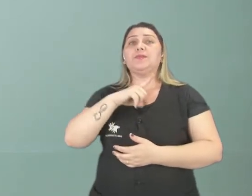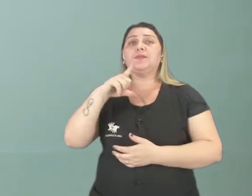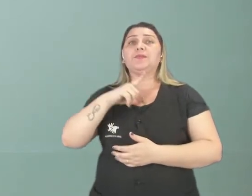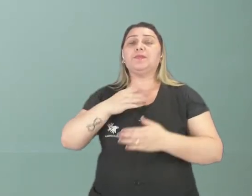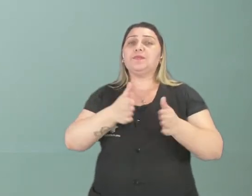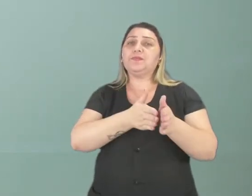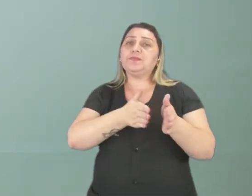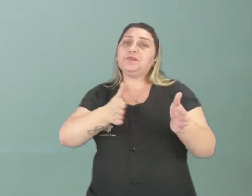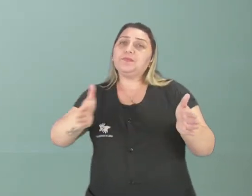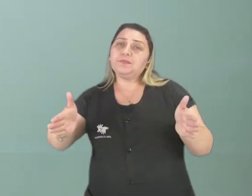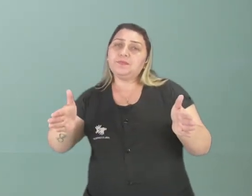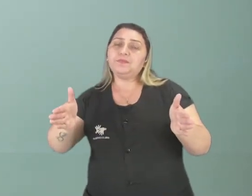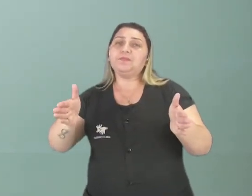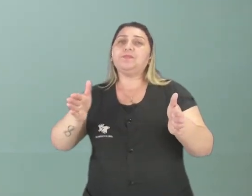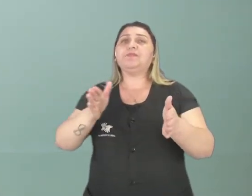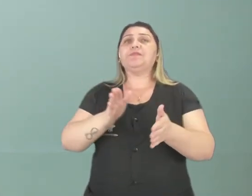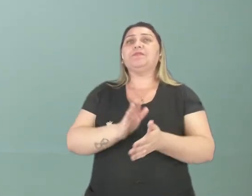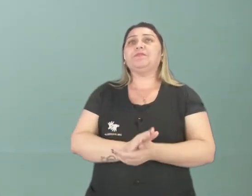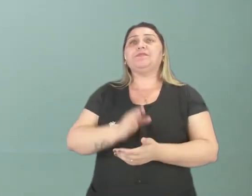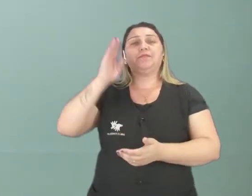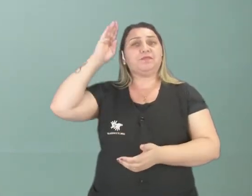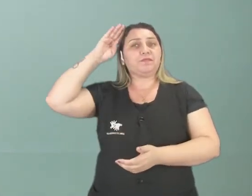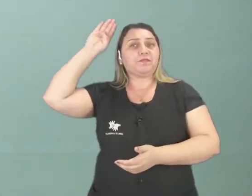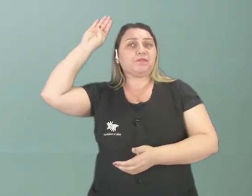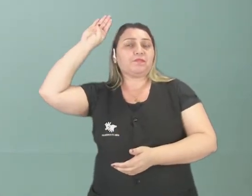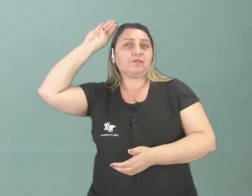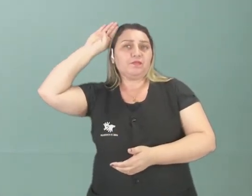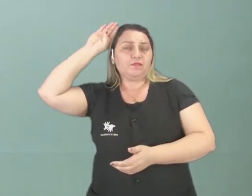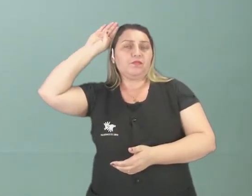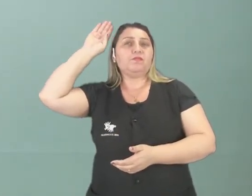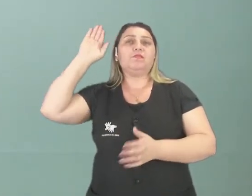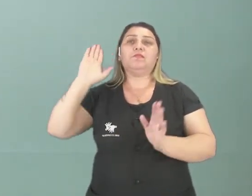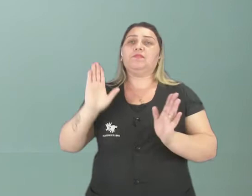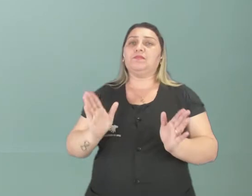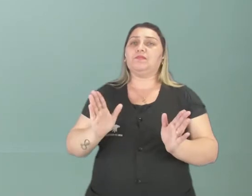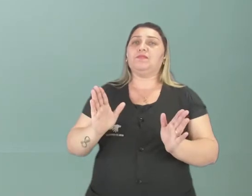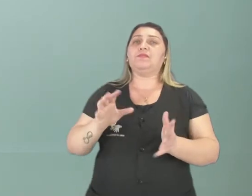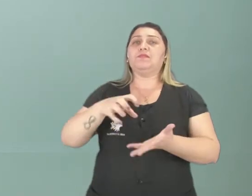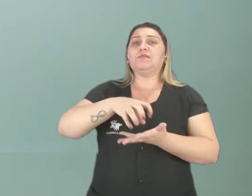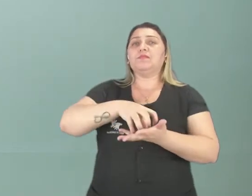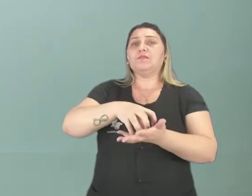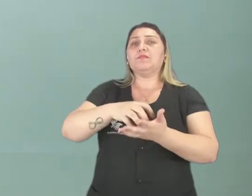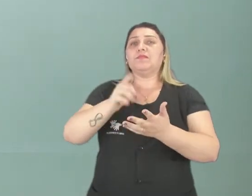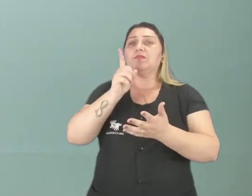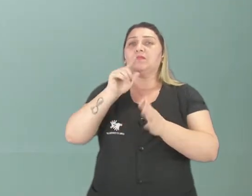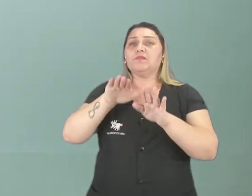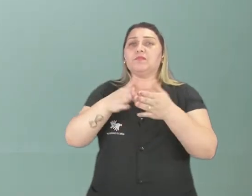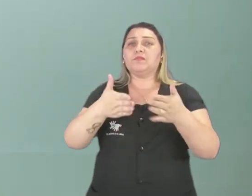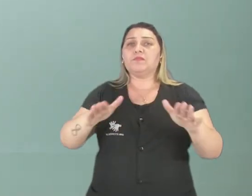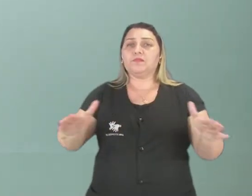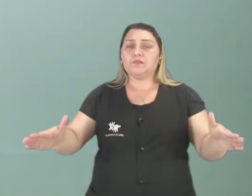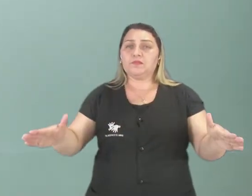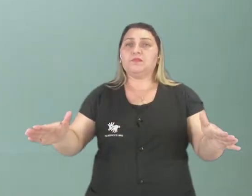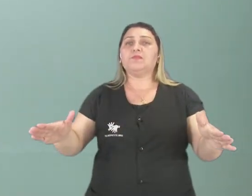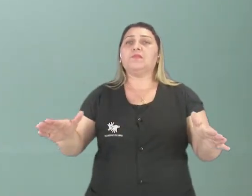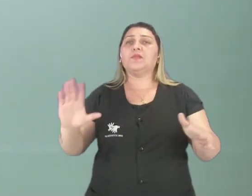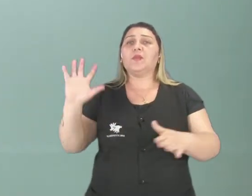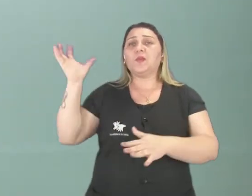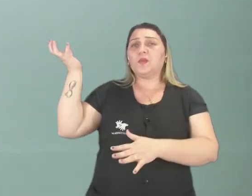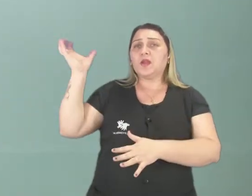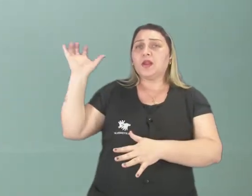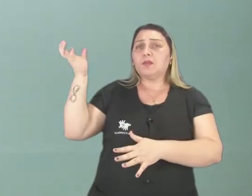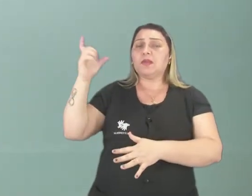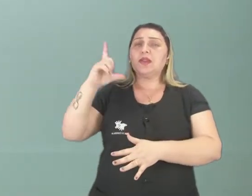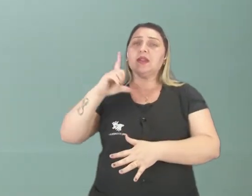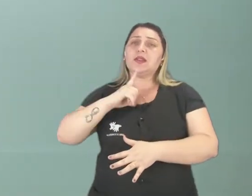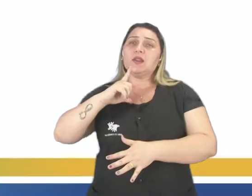nesse período, né, uma Cuba que ela vai, né, por conta da ilha, do mar, do clima tropical, a gente vai